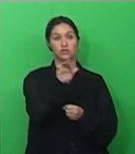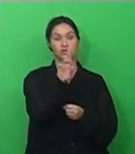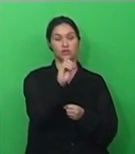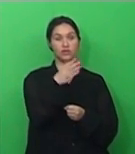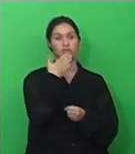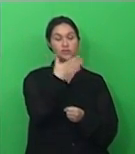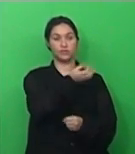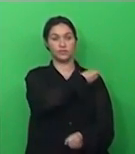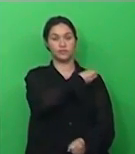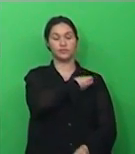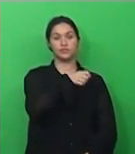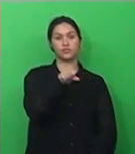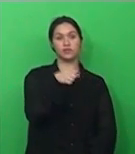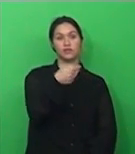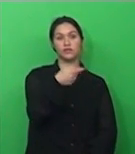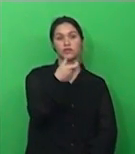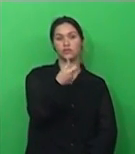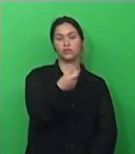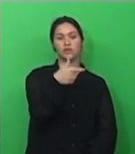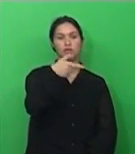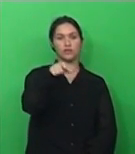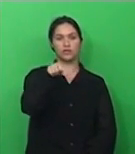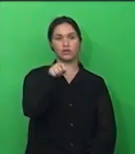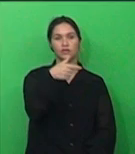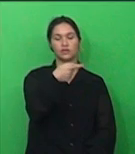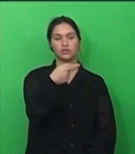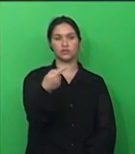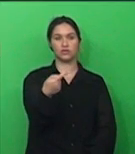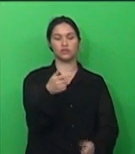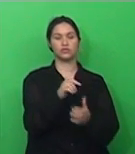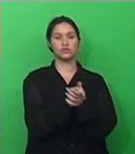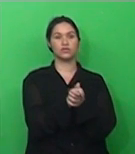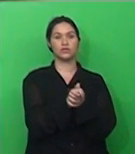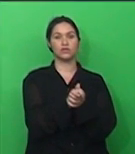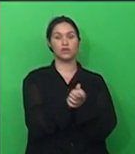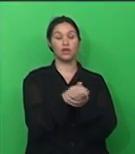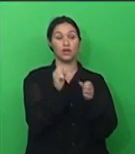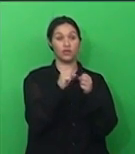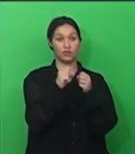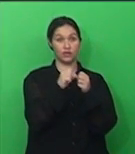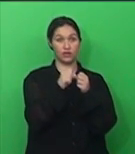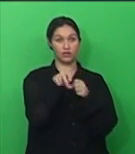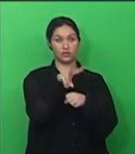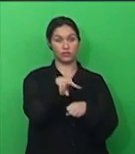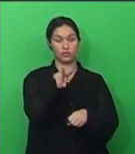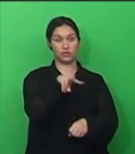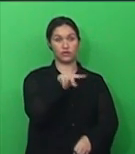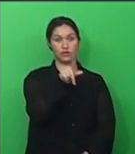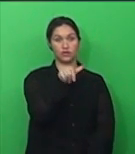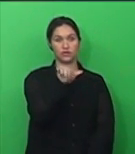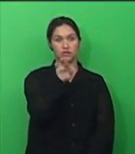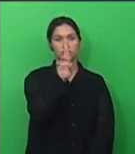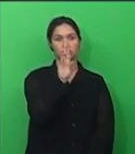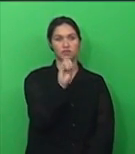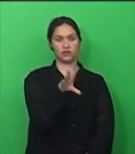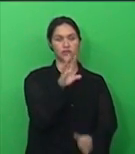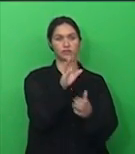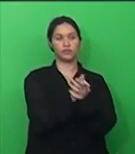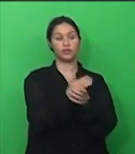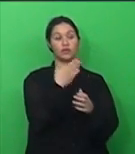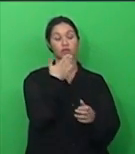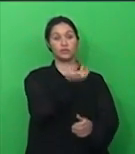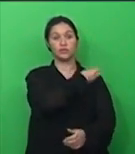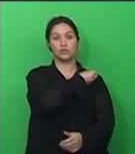Indicação números 976 e 977/17, ambas da autoria do vereador Zairo Casagrande.